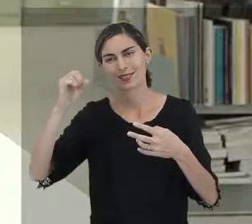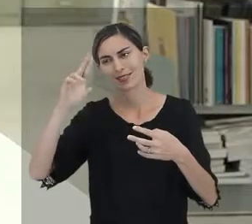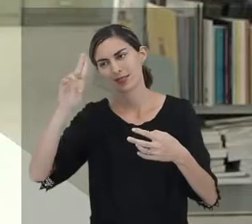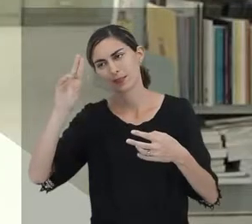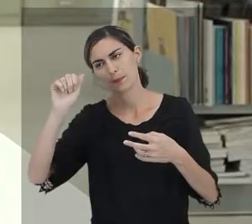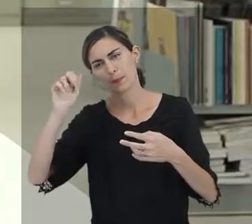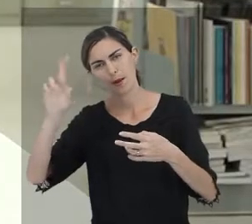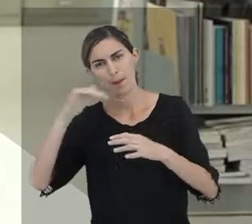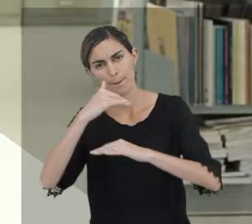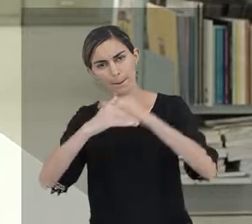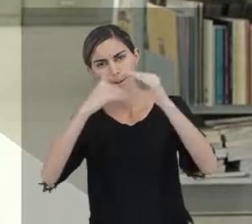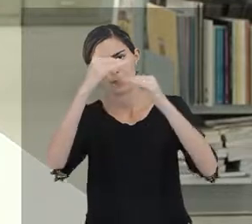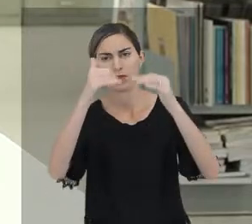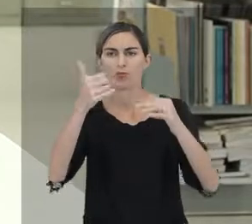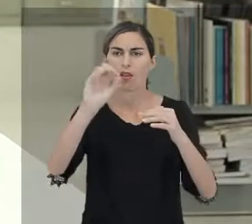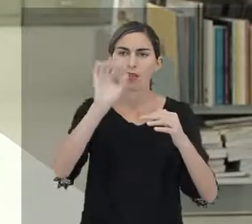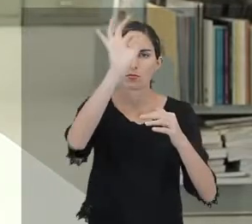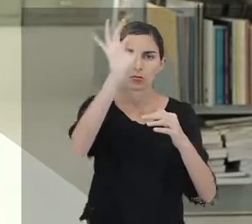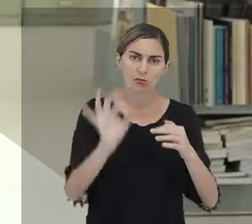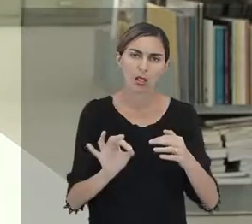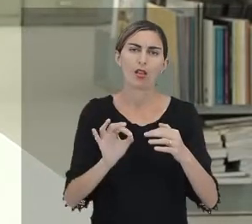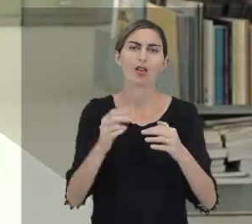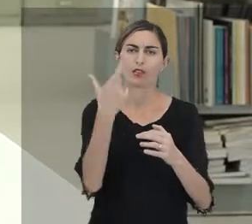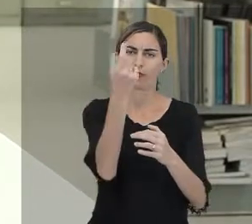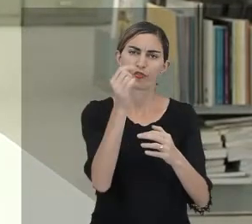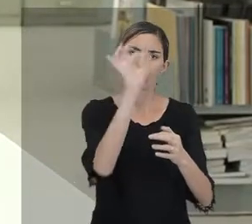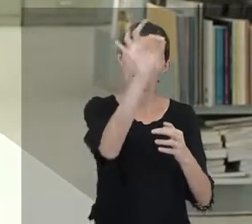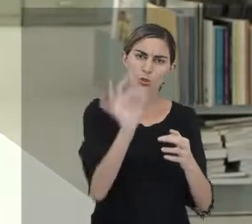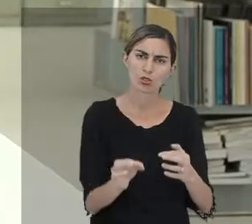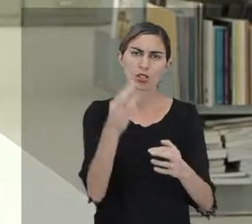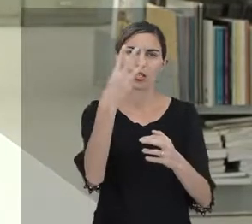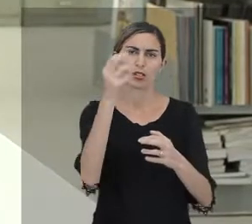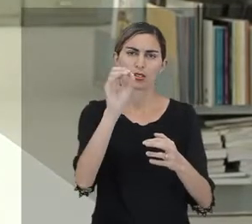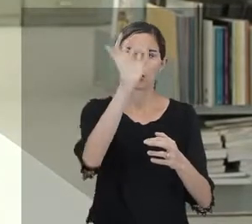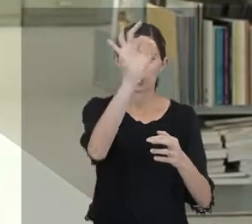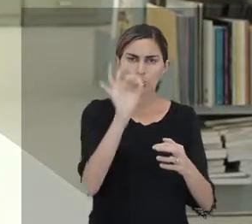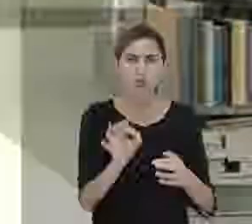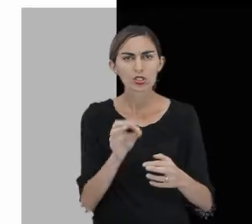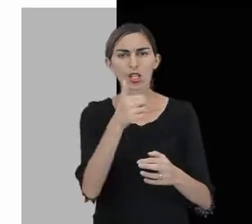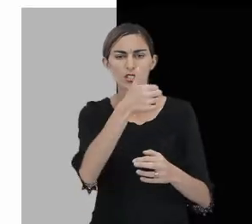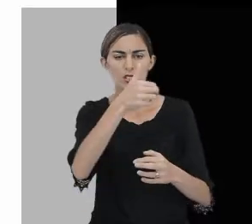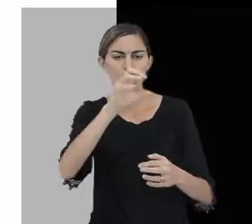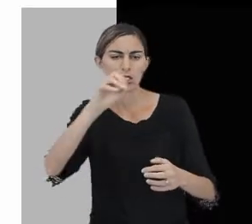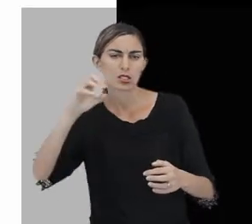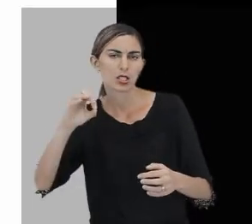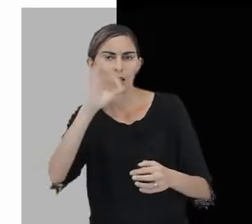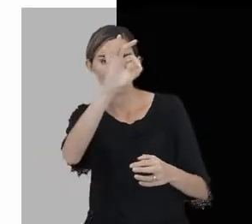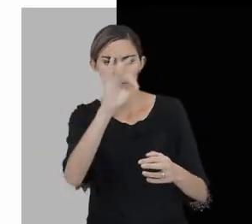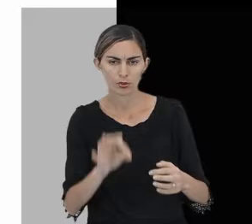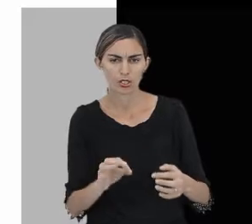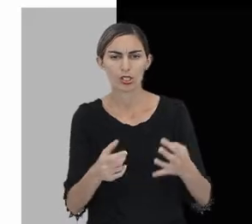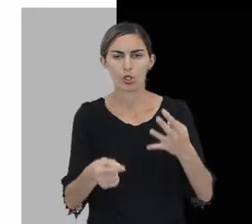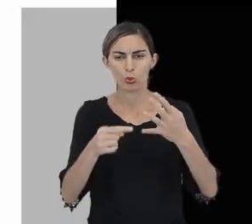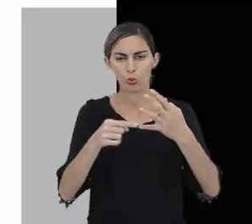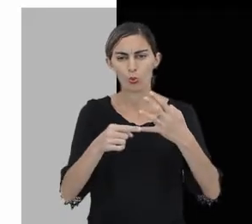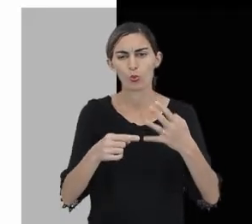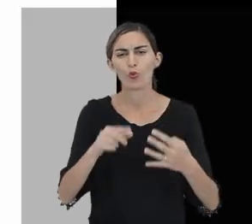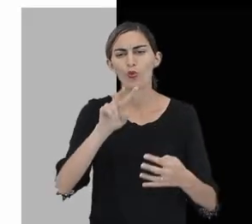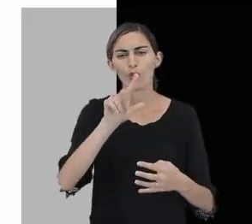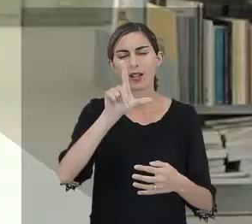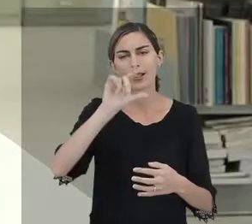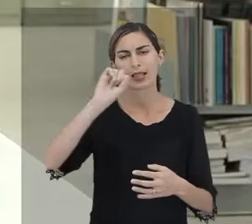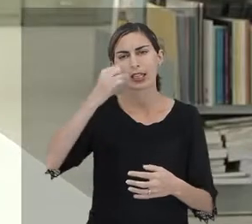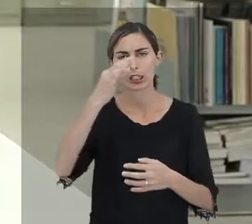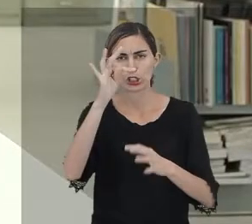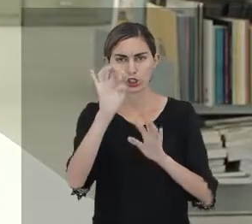de progresso, que ela pode dizer se está 10% processamento, 20%, 30%, até 100%. E existe esse outro componente aí, List View, que nada